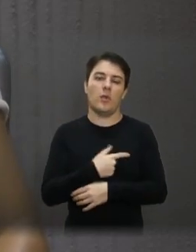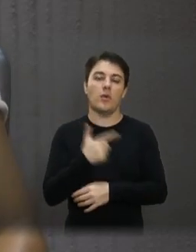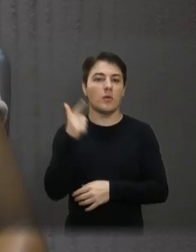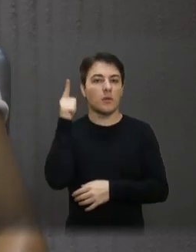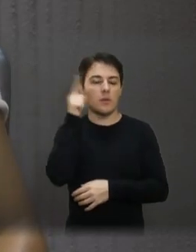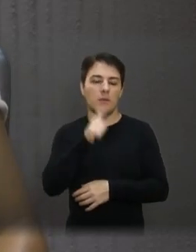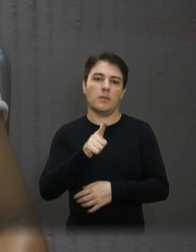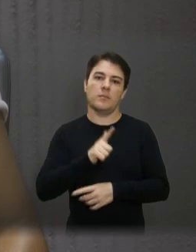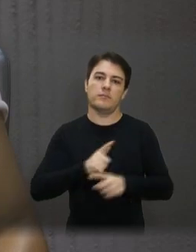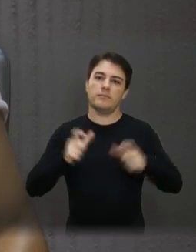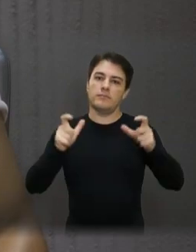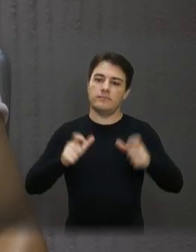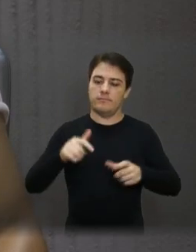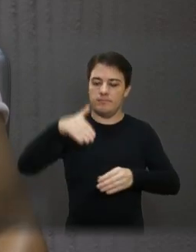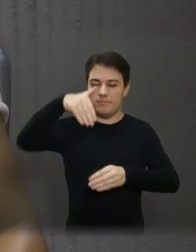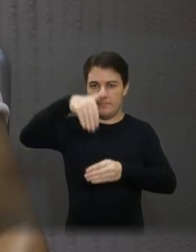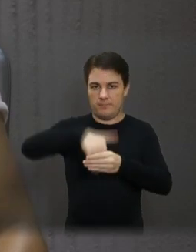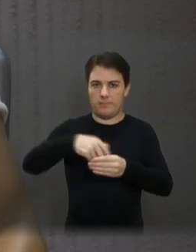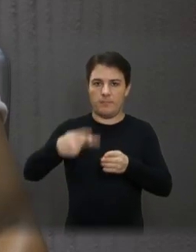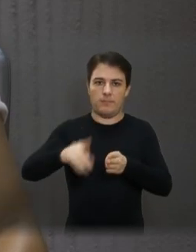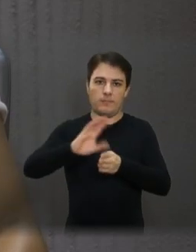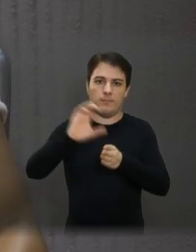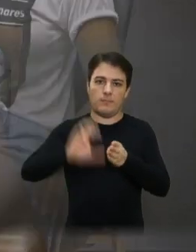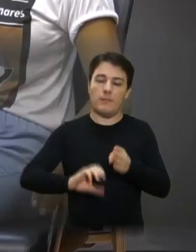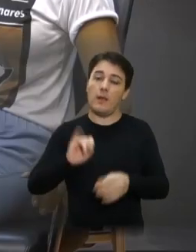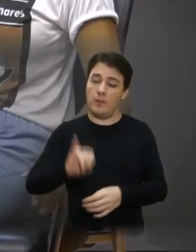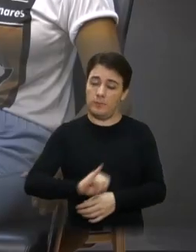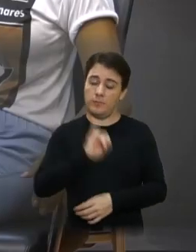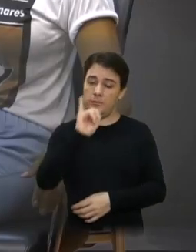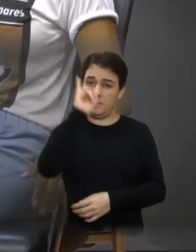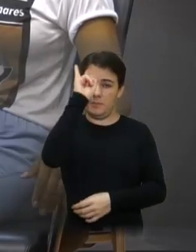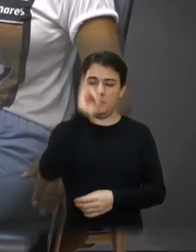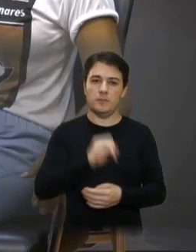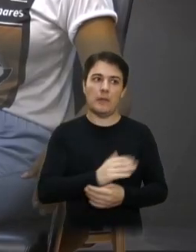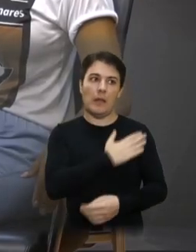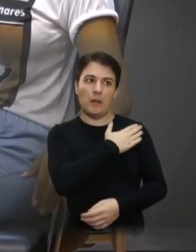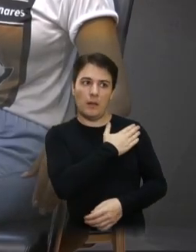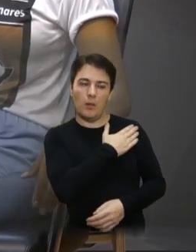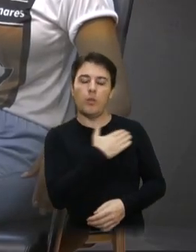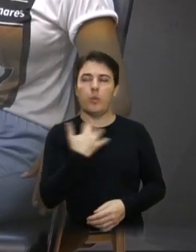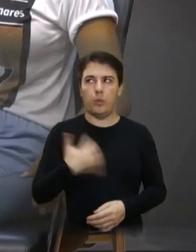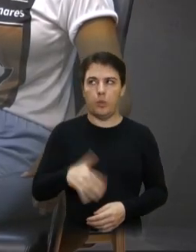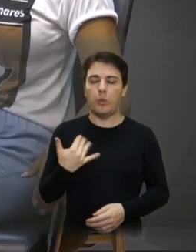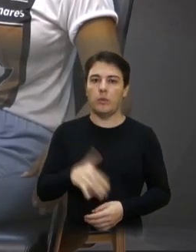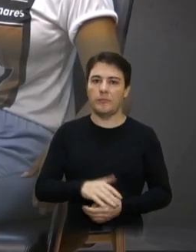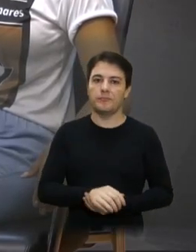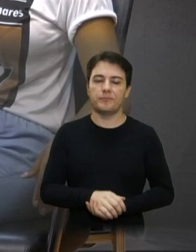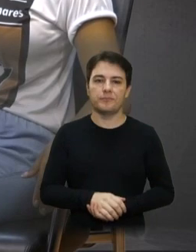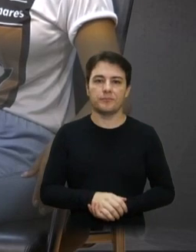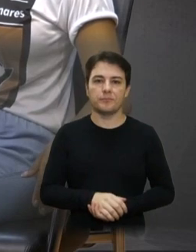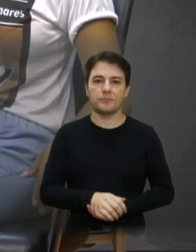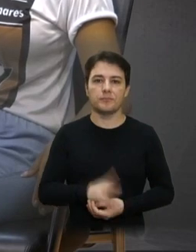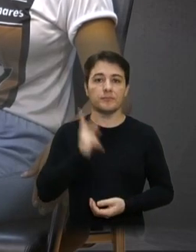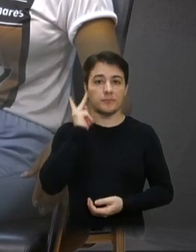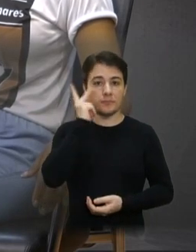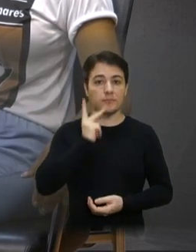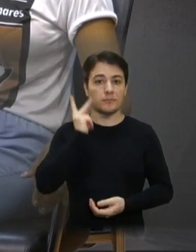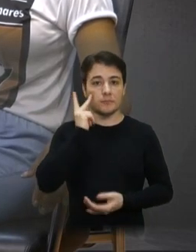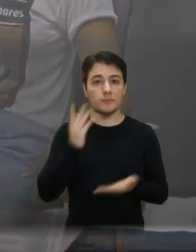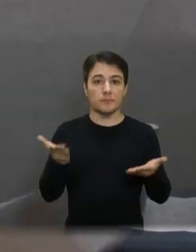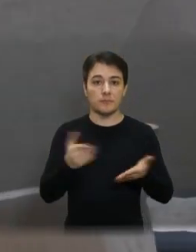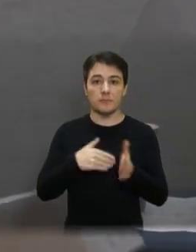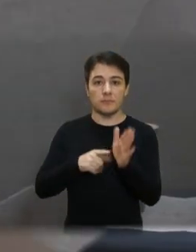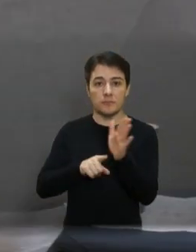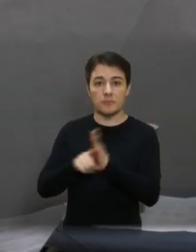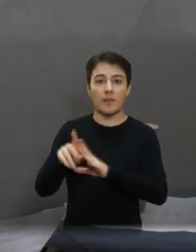ambiente de votação tranquilo na câmera isso é muito importante responsabilidade grande muito grande vereadora vamos tratar agora